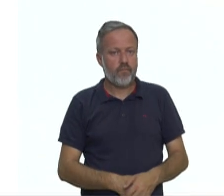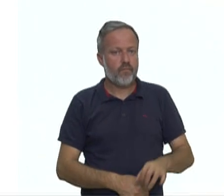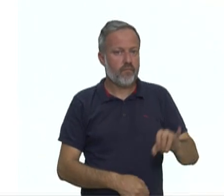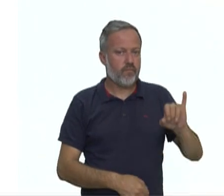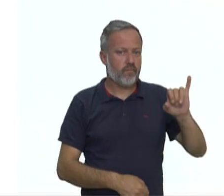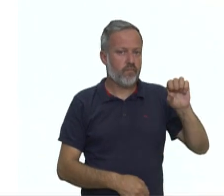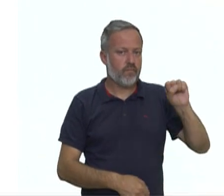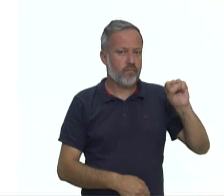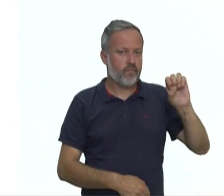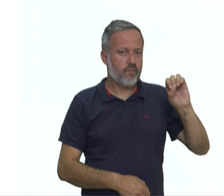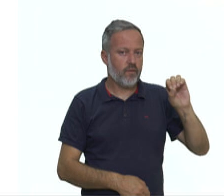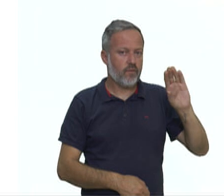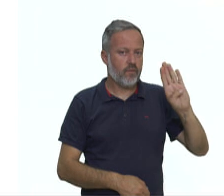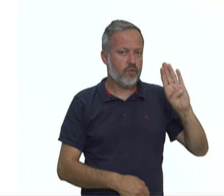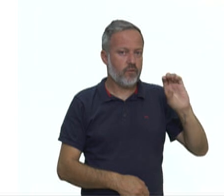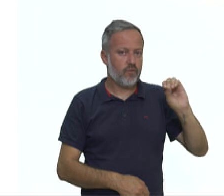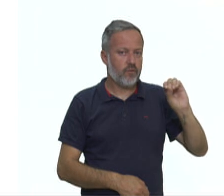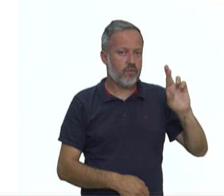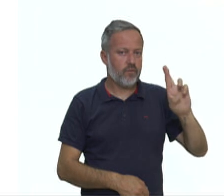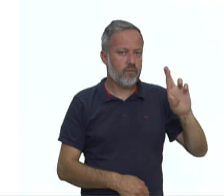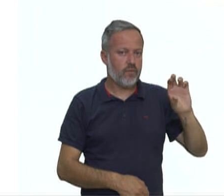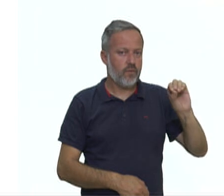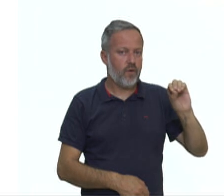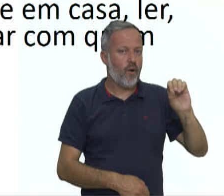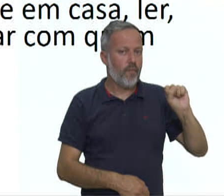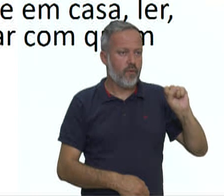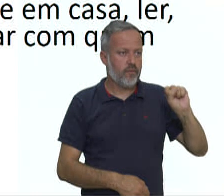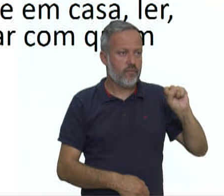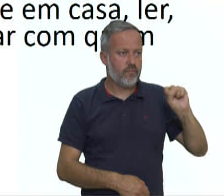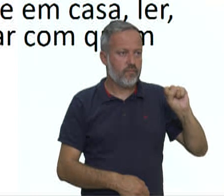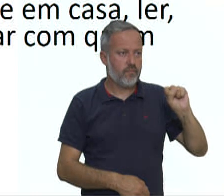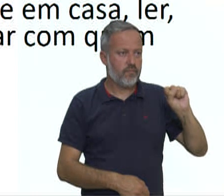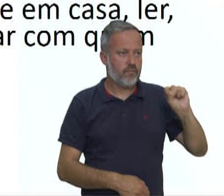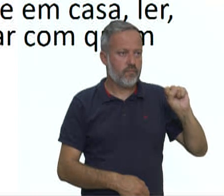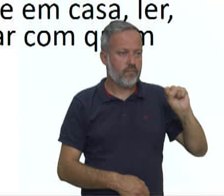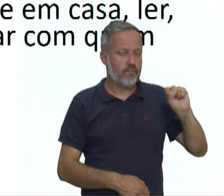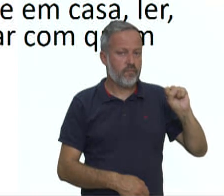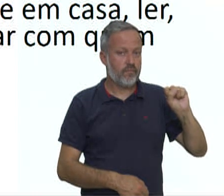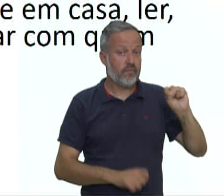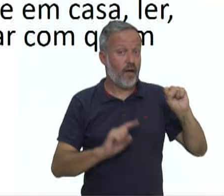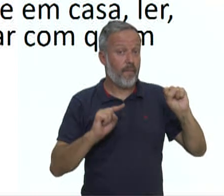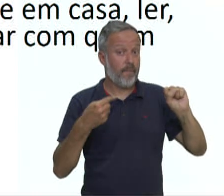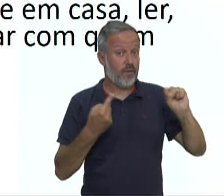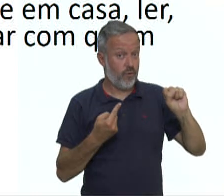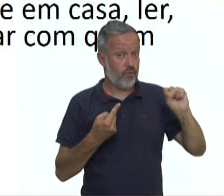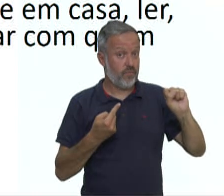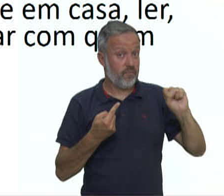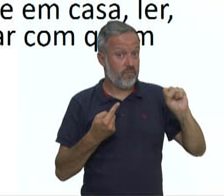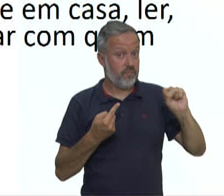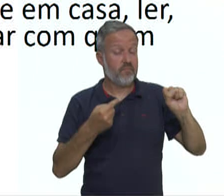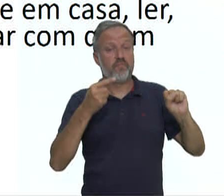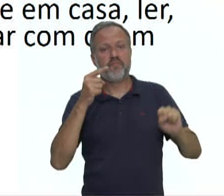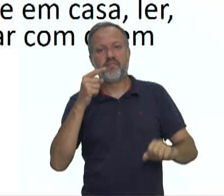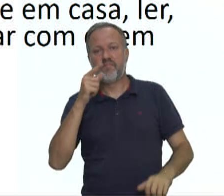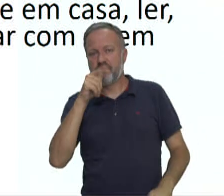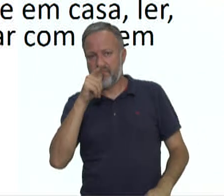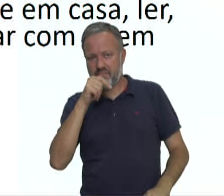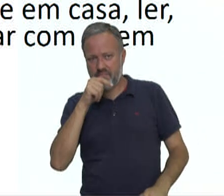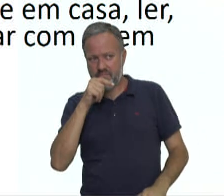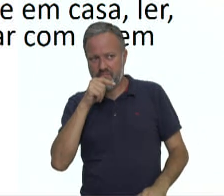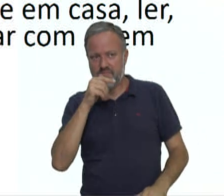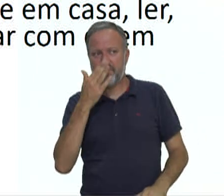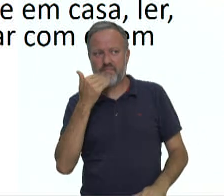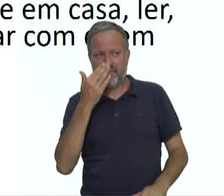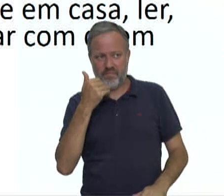Isóbaros, aqueles elementos que têm o mesmo número de massa. E por último, aquele lembrete de sempre. Tomar água, se